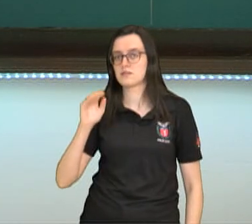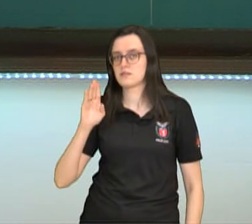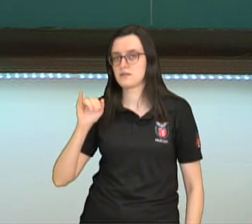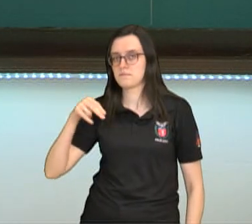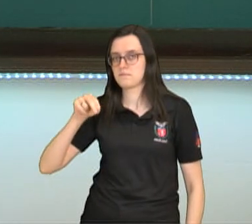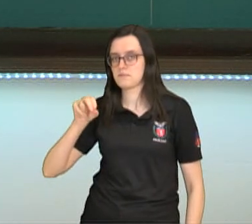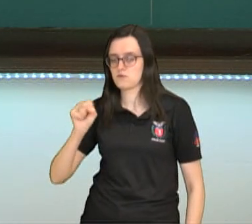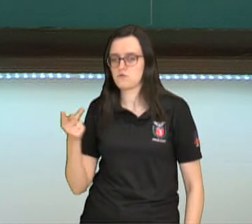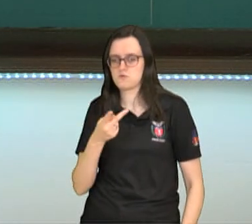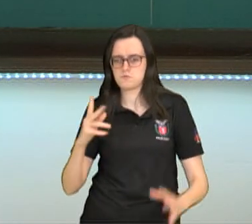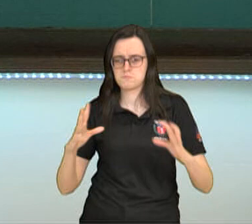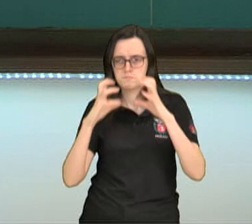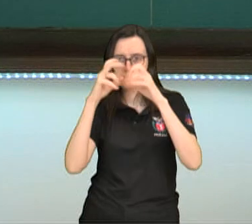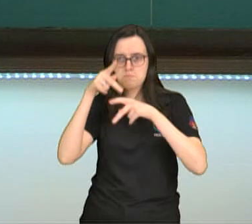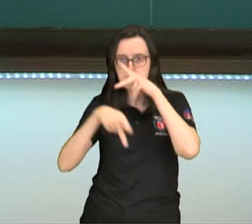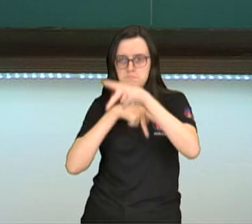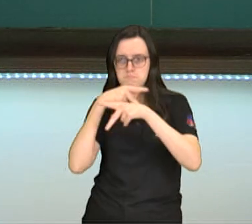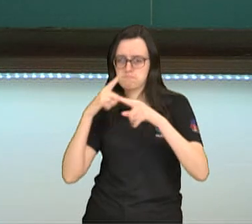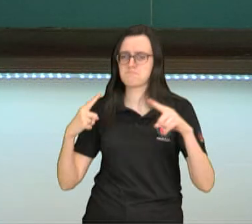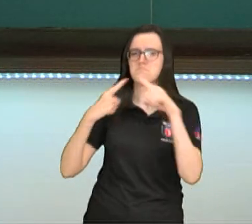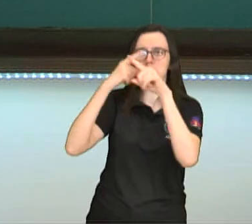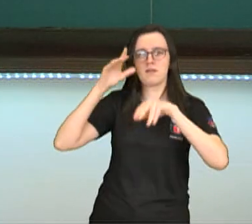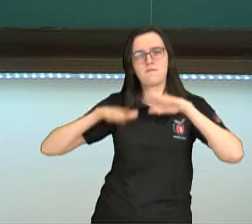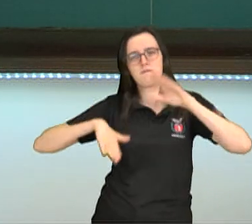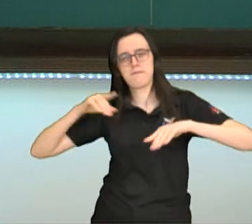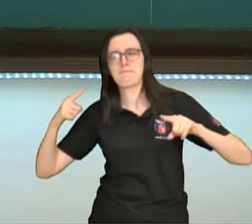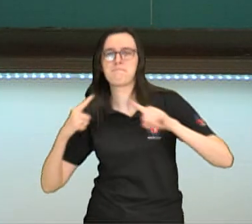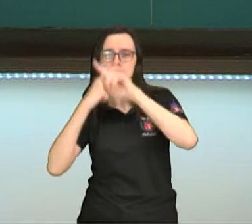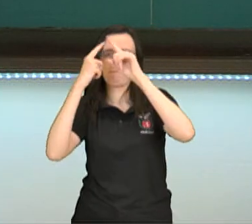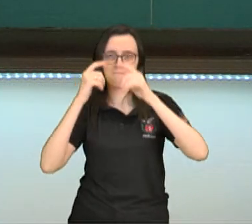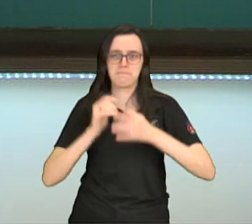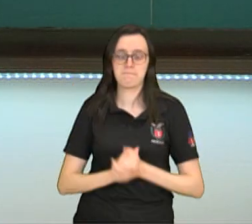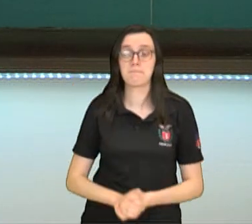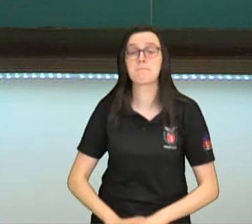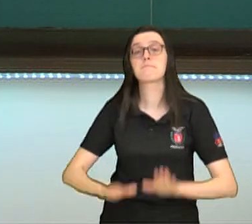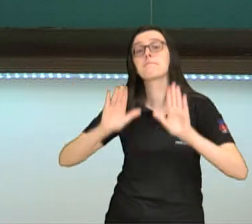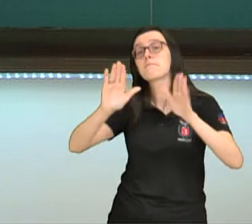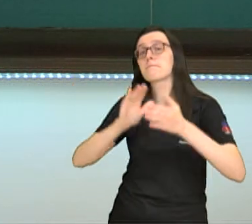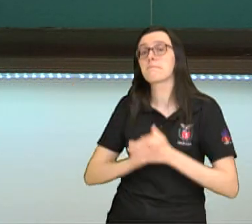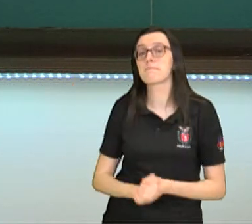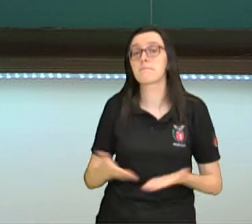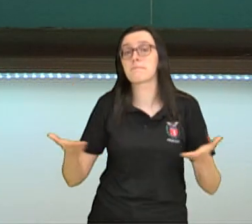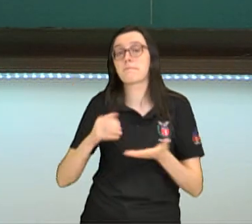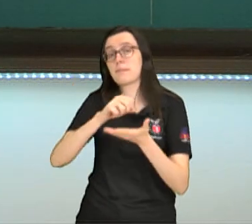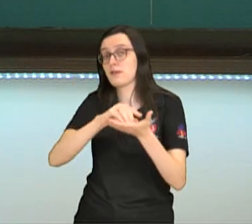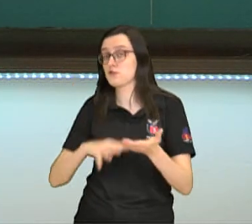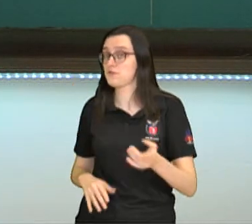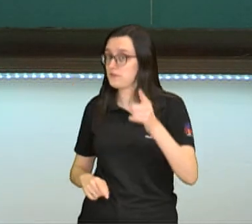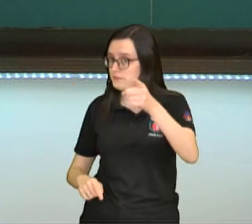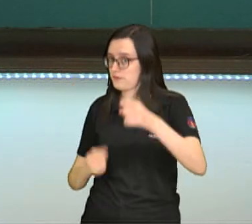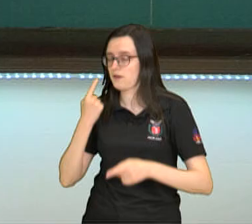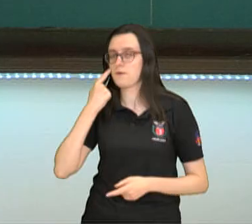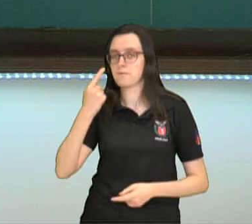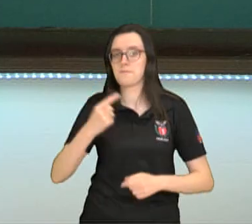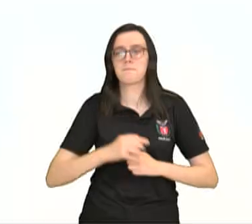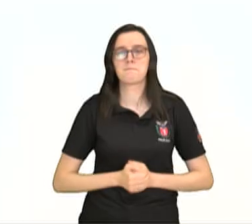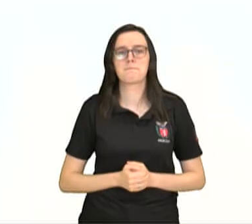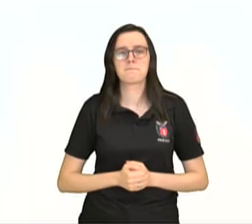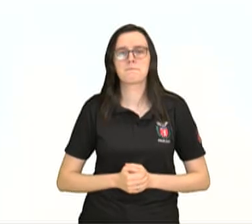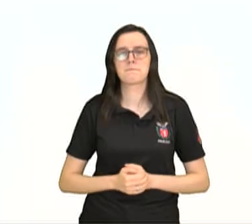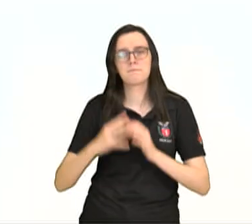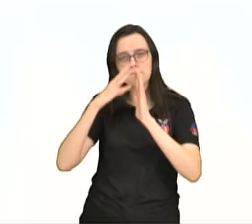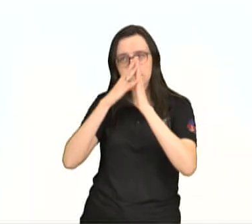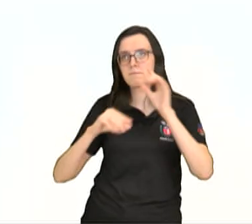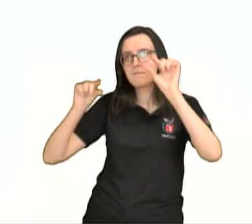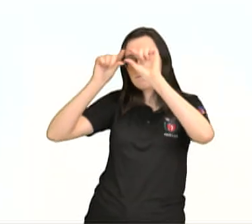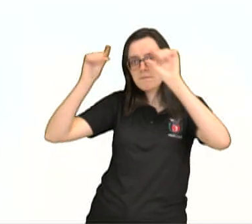meia havia conflitos entre eles. Pessoal, aqui uma atividade. Copie e